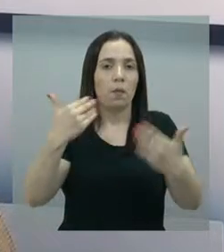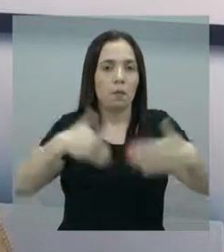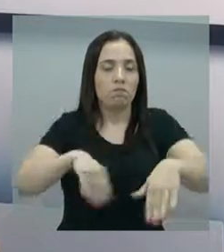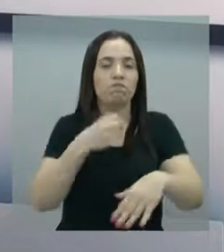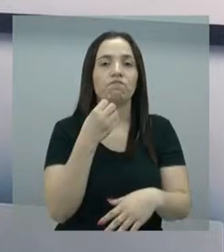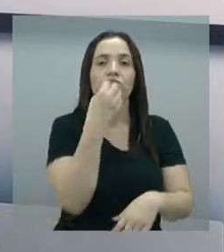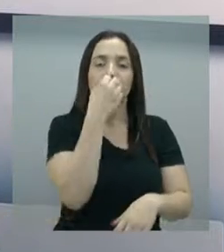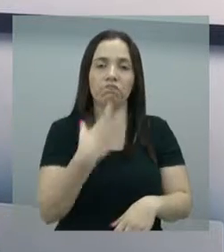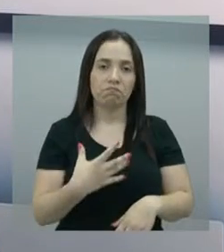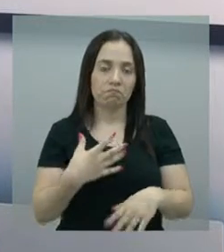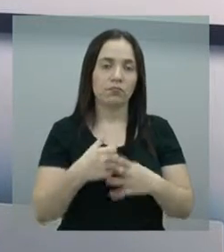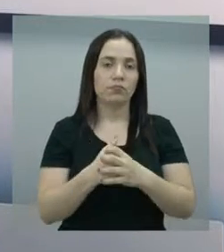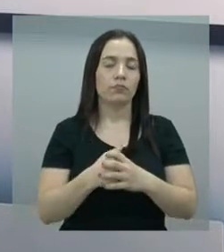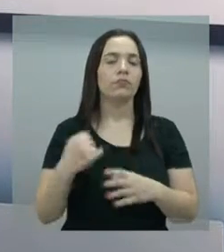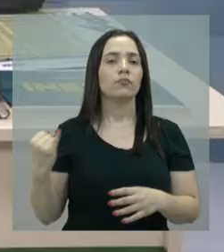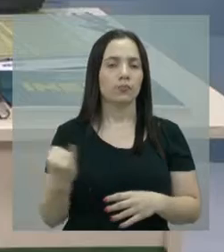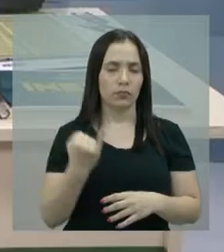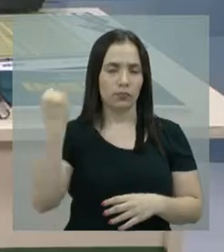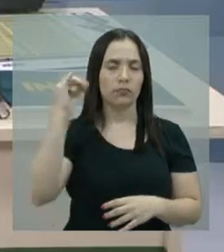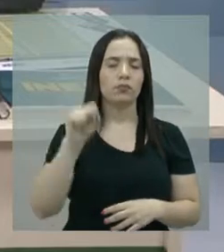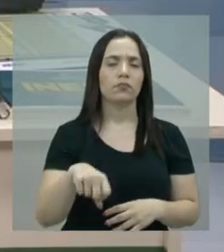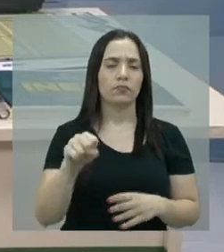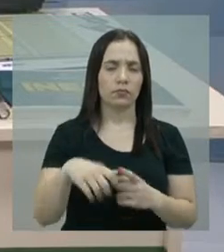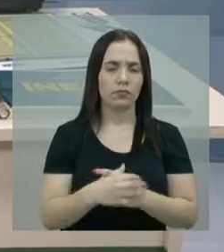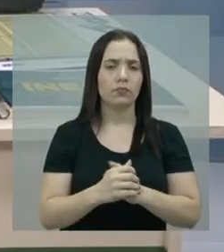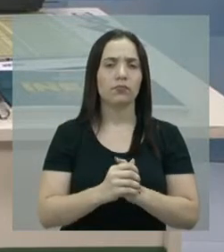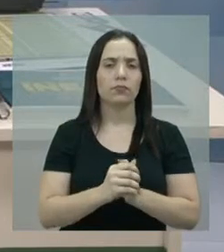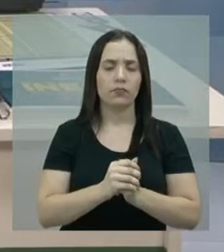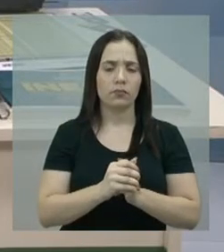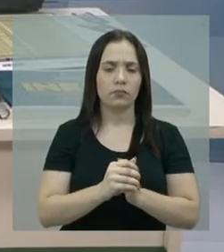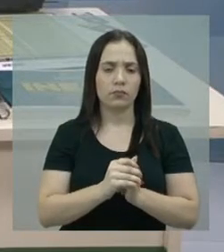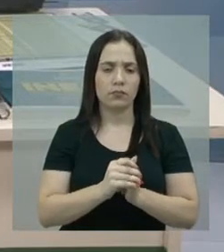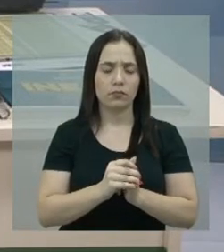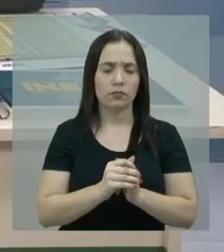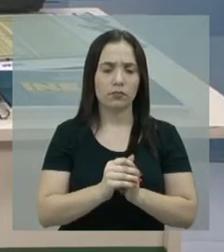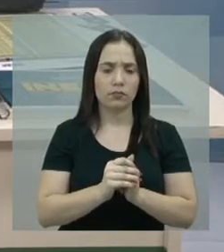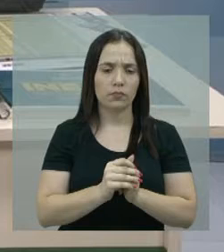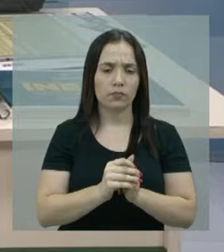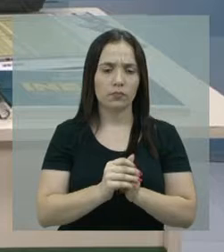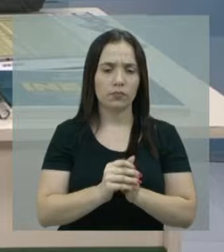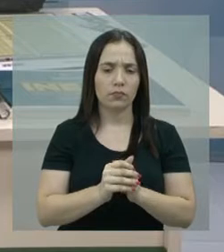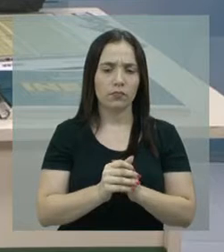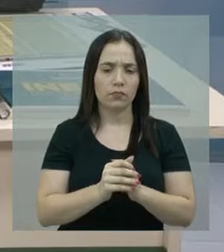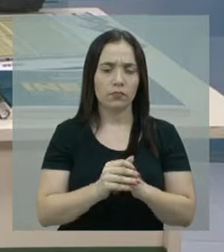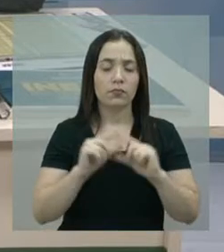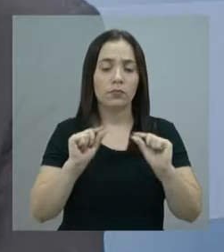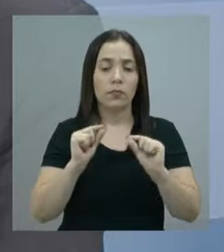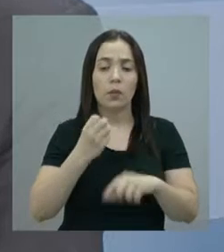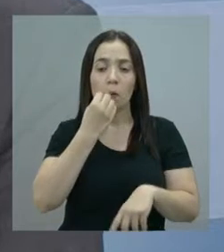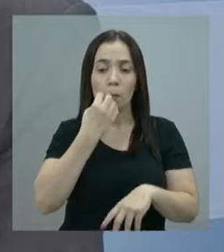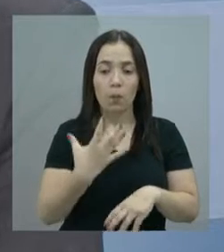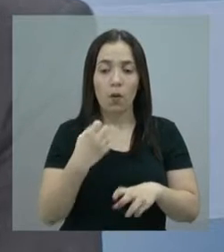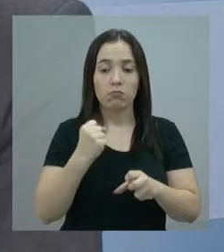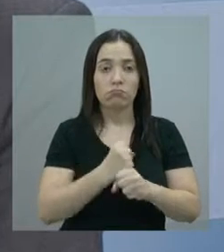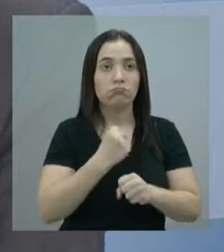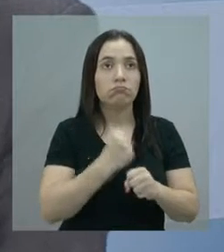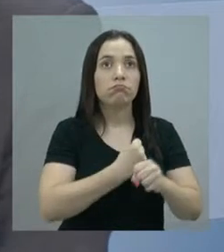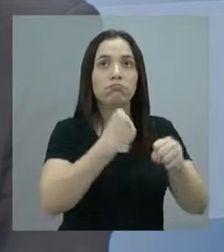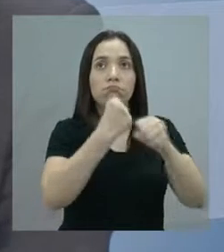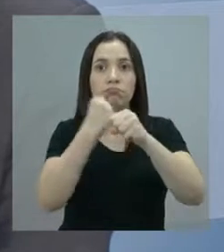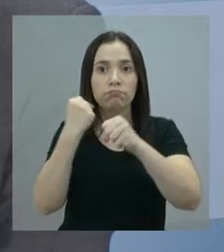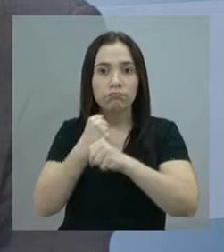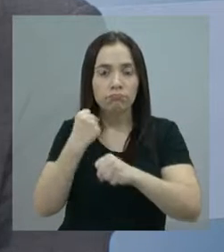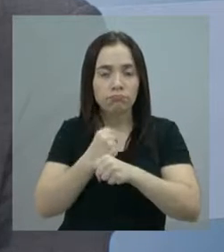trazer um resultado... É importante, fundamental, Carlos. agora em 2019 Não tenha dúvida que uma boa infraestrutura da